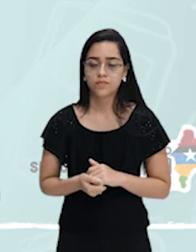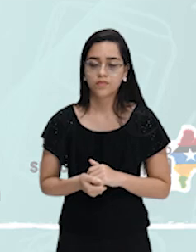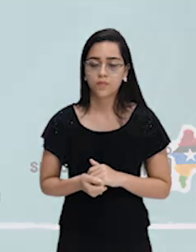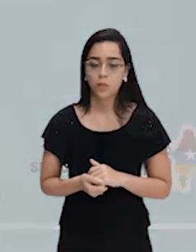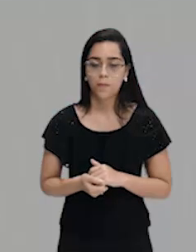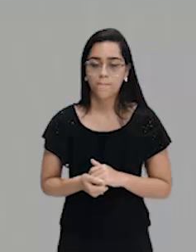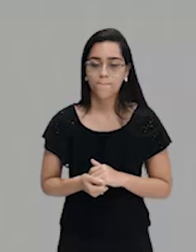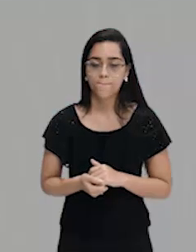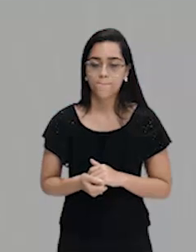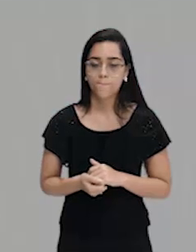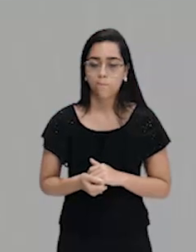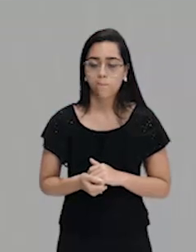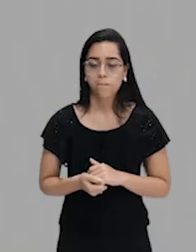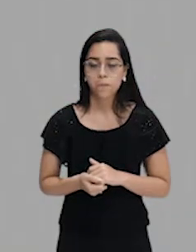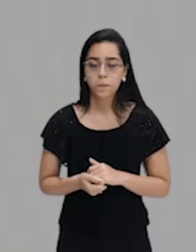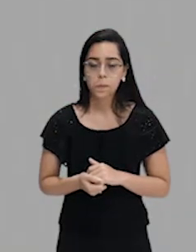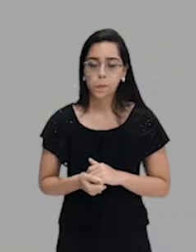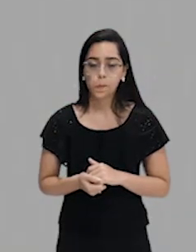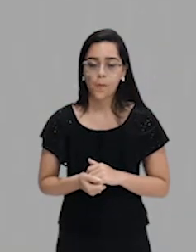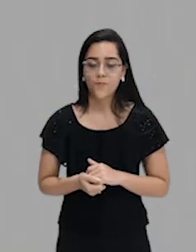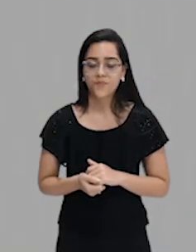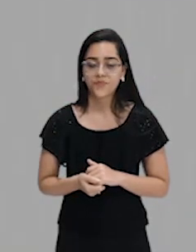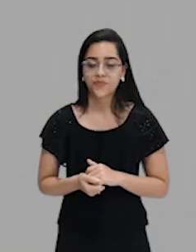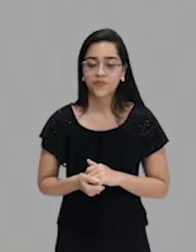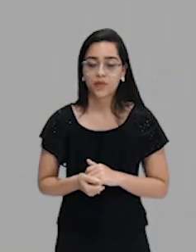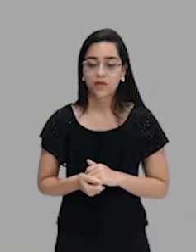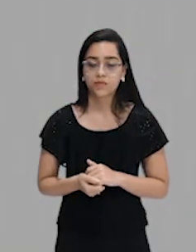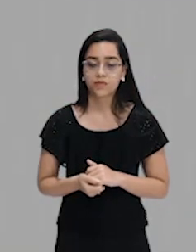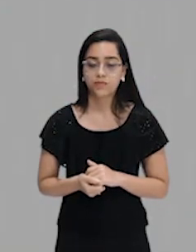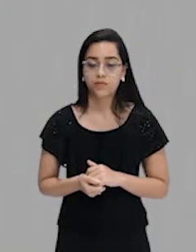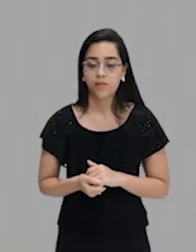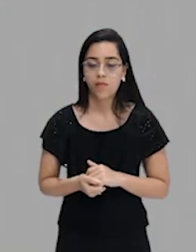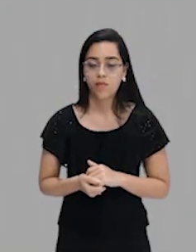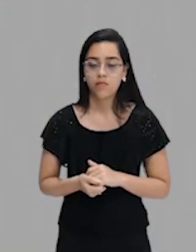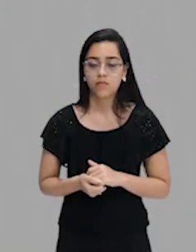assim como no Equador, né? Em todo local da Terra, quando a gente olha para o céu,